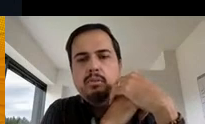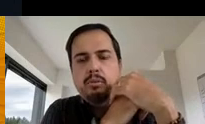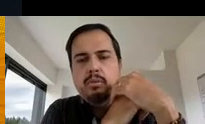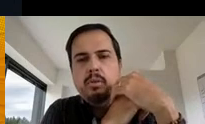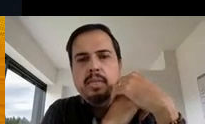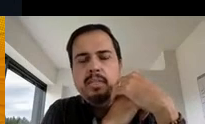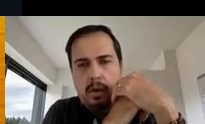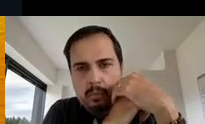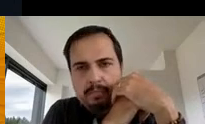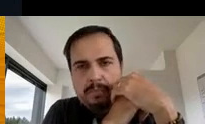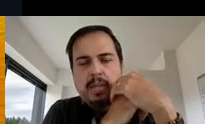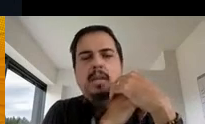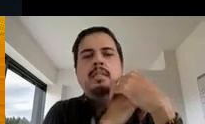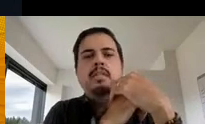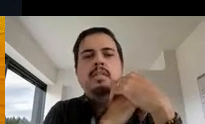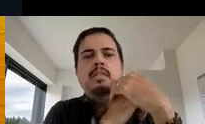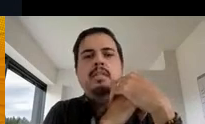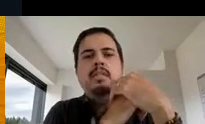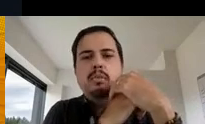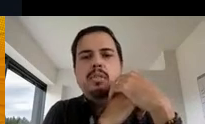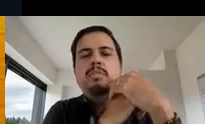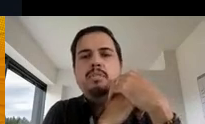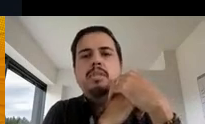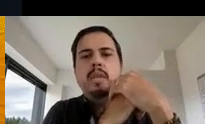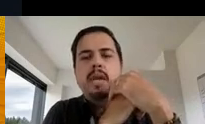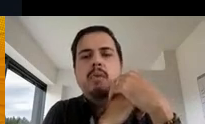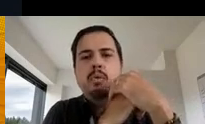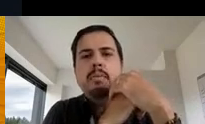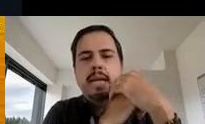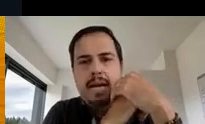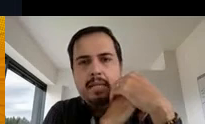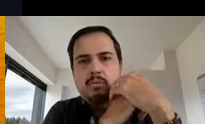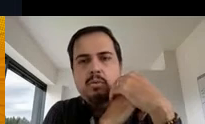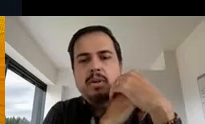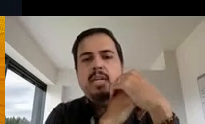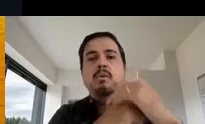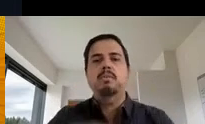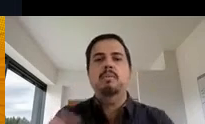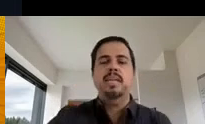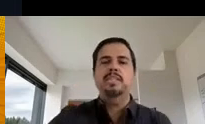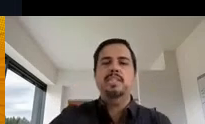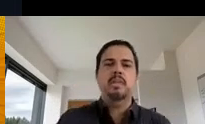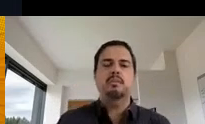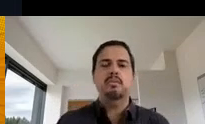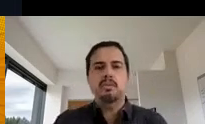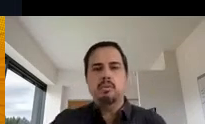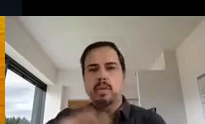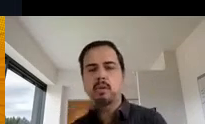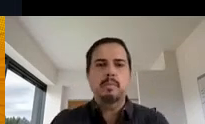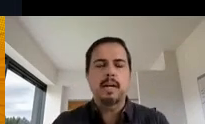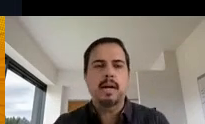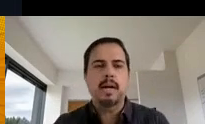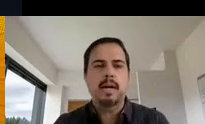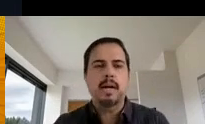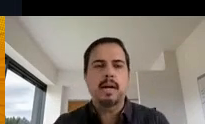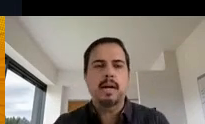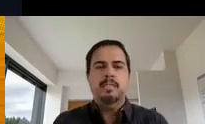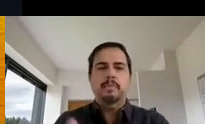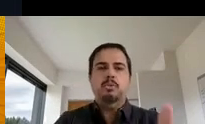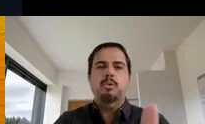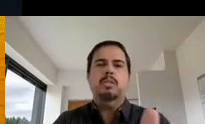bancária digital por causa do auxílio emergencial. 30 milhões de pessoas que não tinham sequer conta bancária. Estou falando nem da conta bancária digital, de qualquer